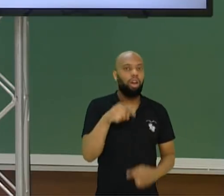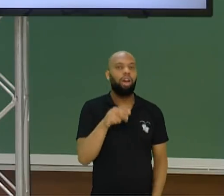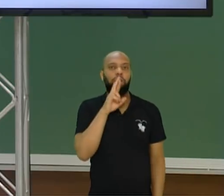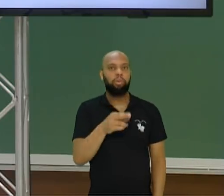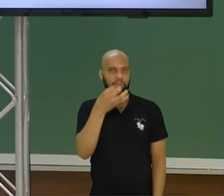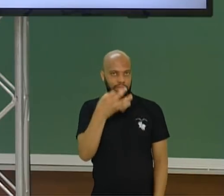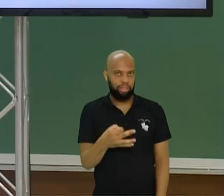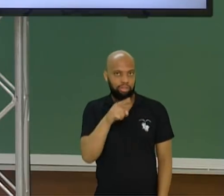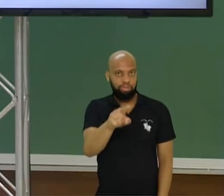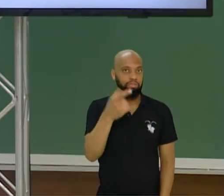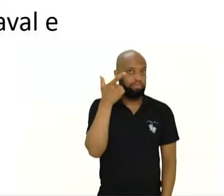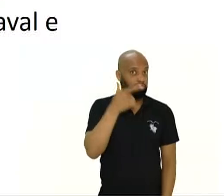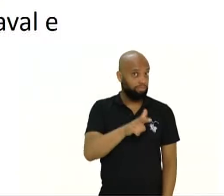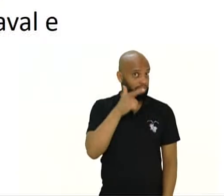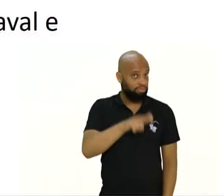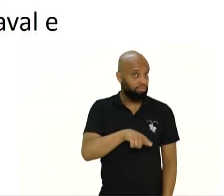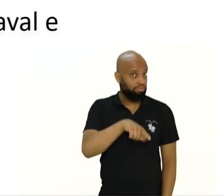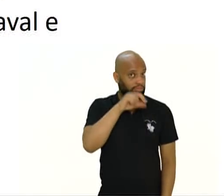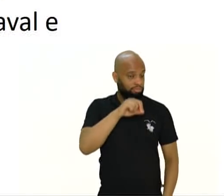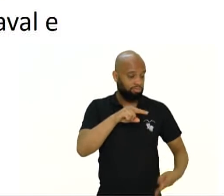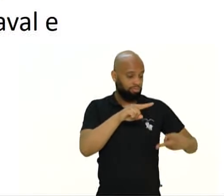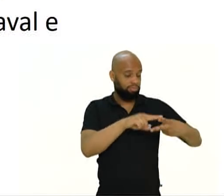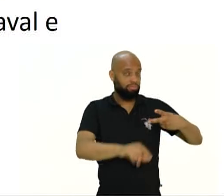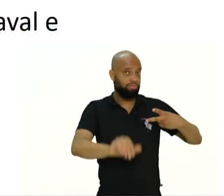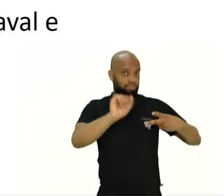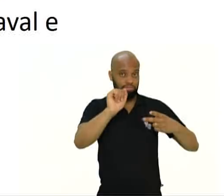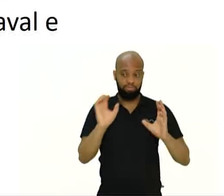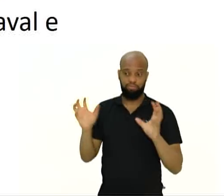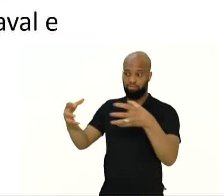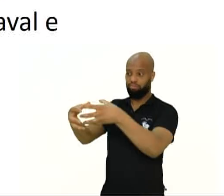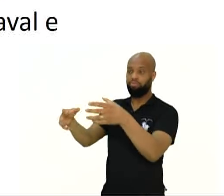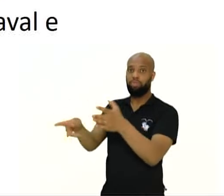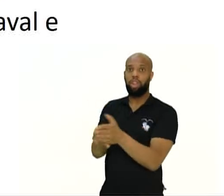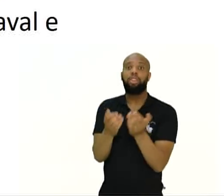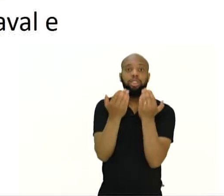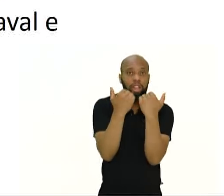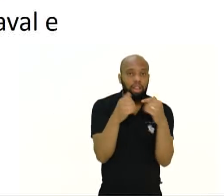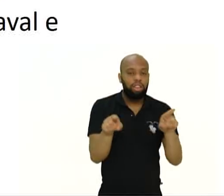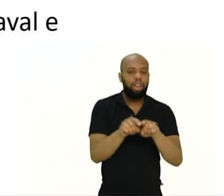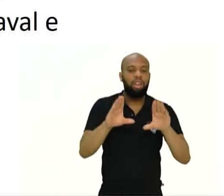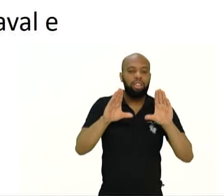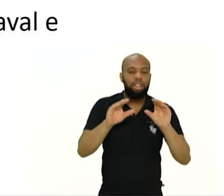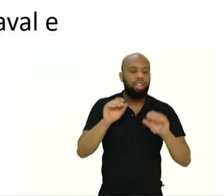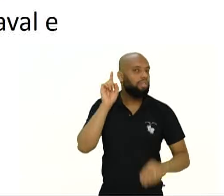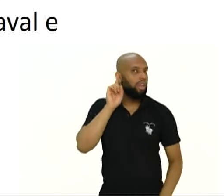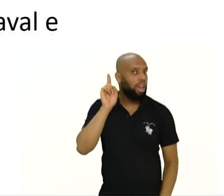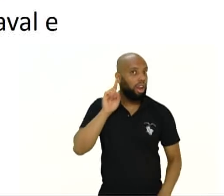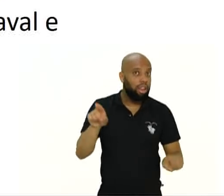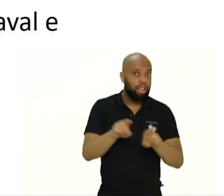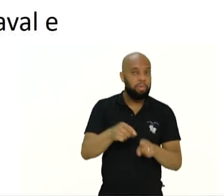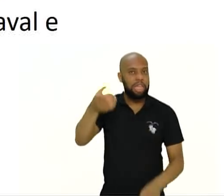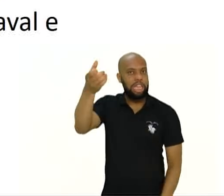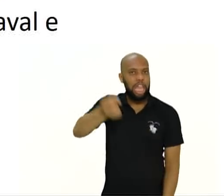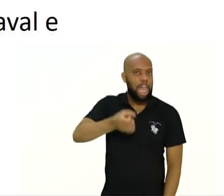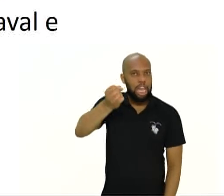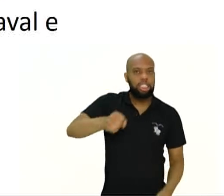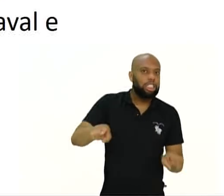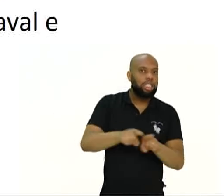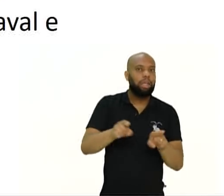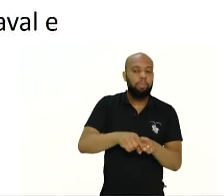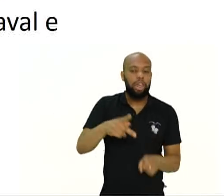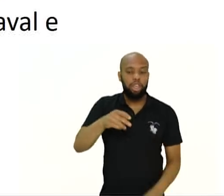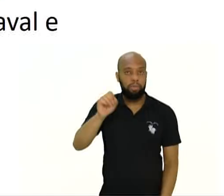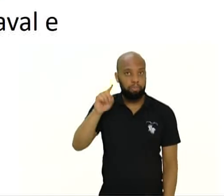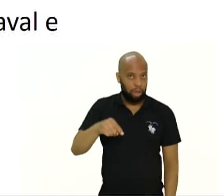Então, para você que assinalou a alternativa A, cinturão do milho, do algodão, do leite, do trigo e da pecuária, está de